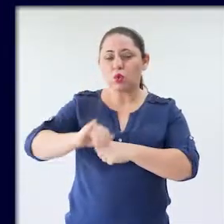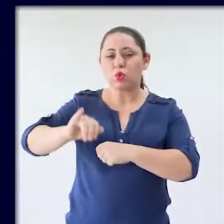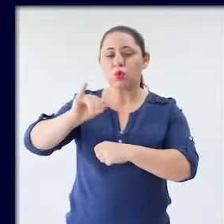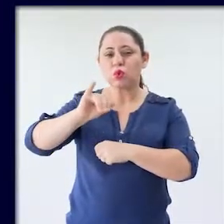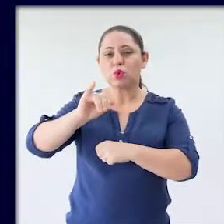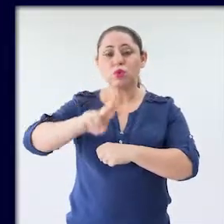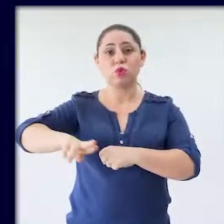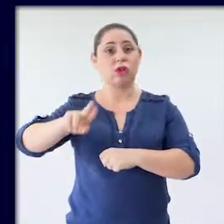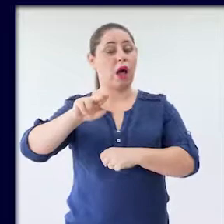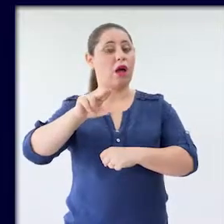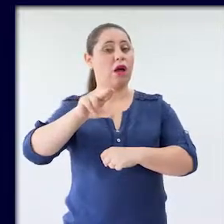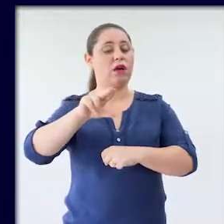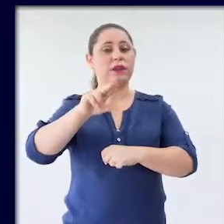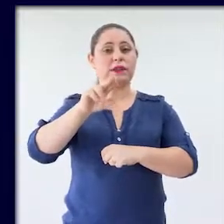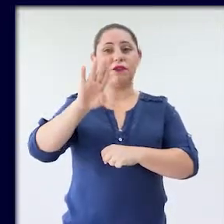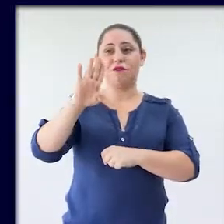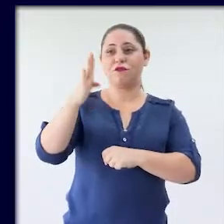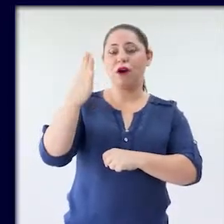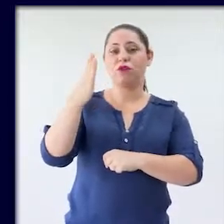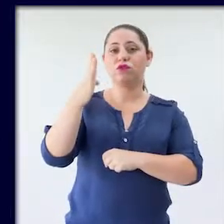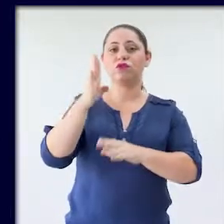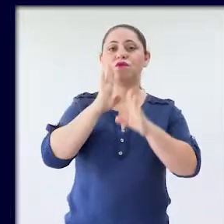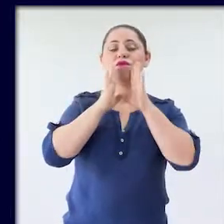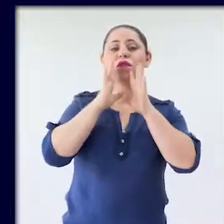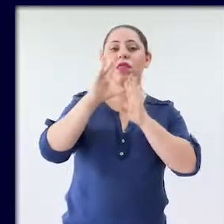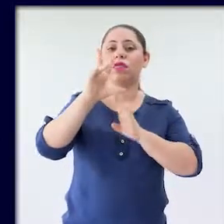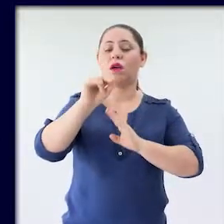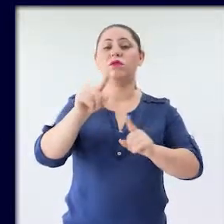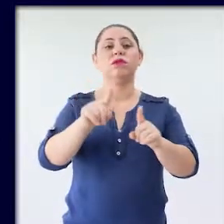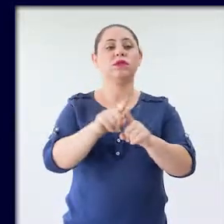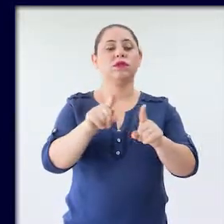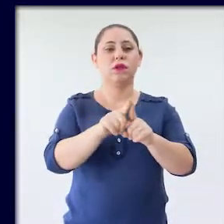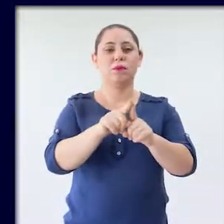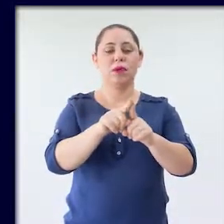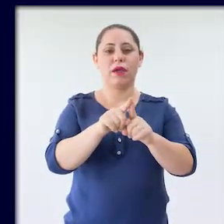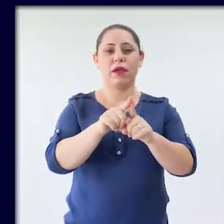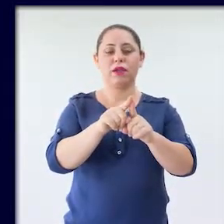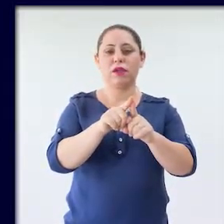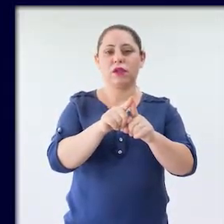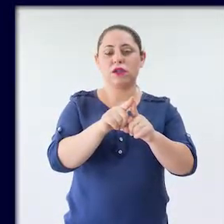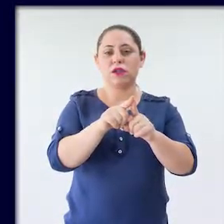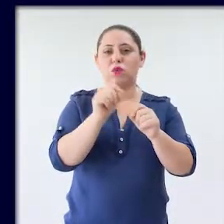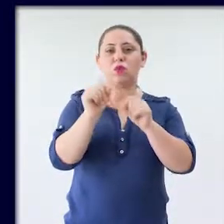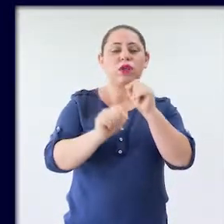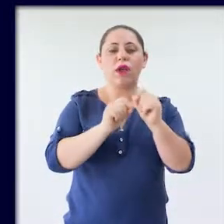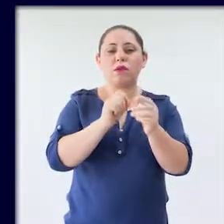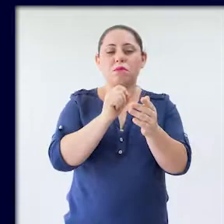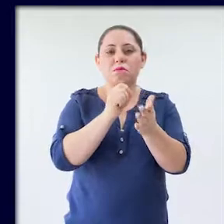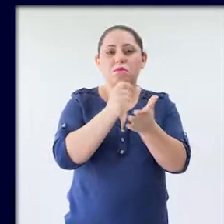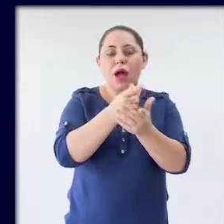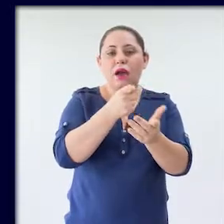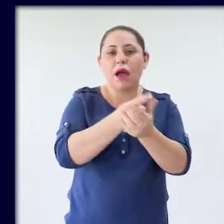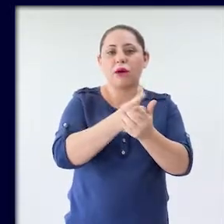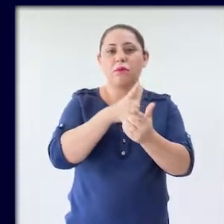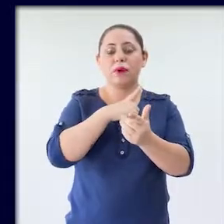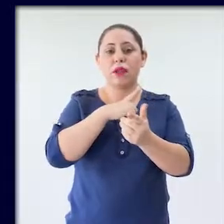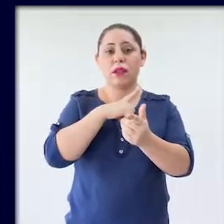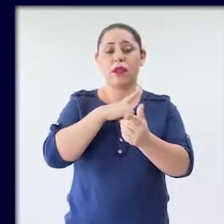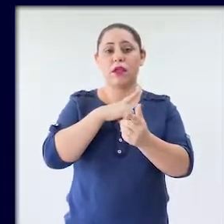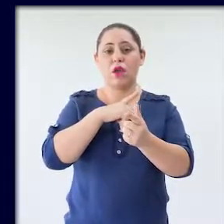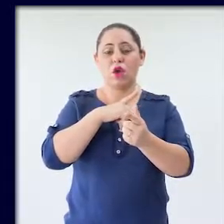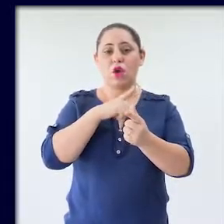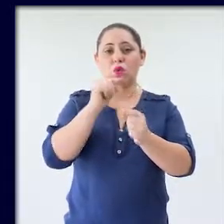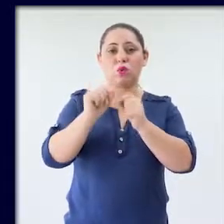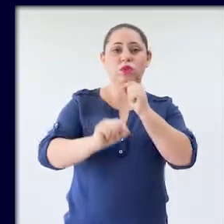perfis falsos. É proibida também a contratação de robôs para o disparo em massa de